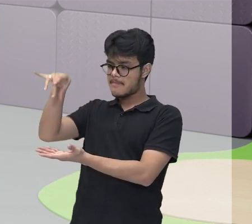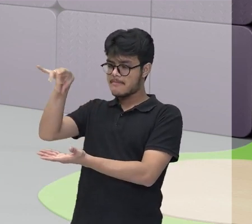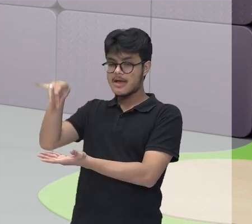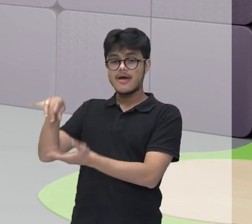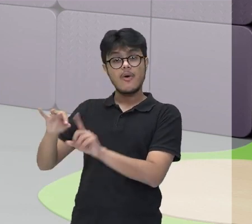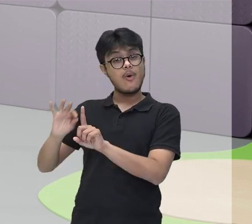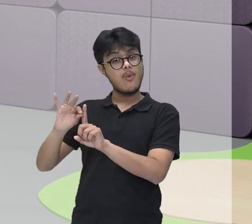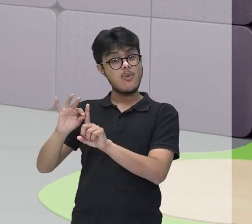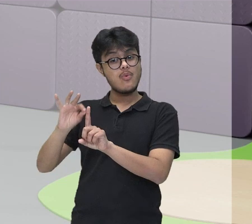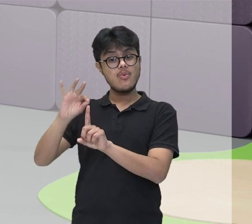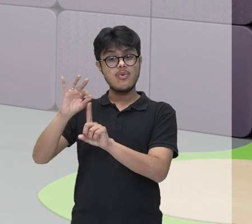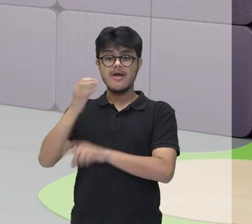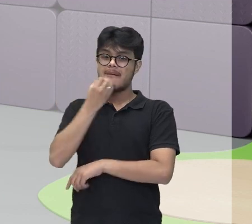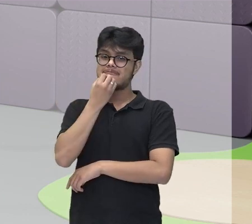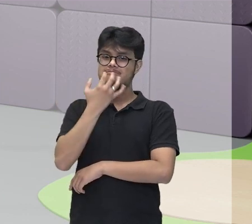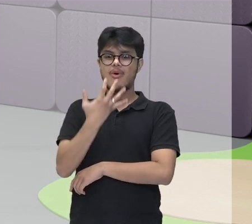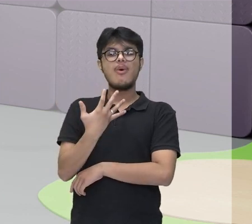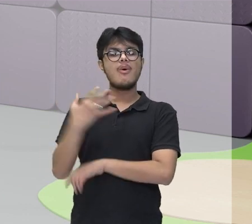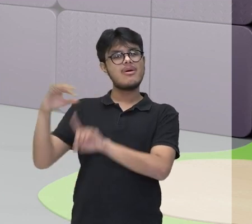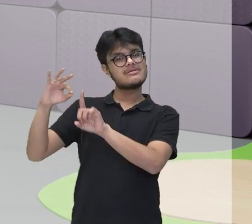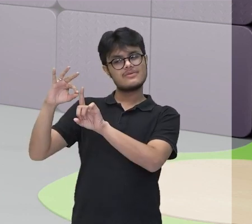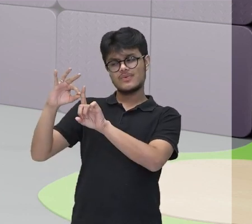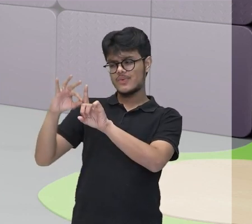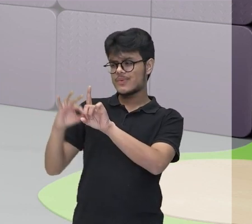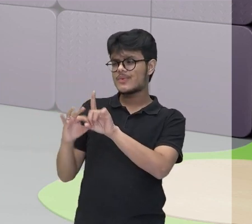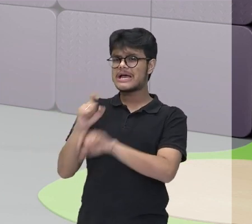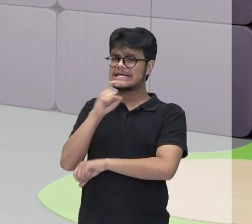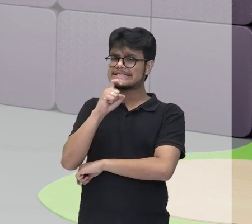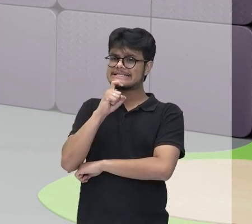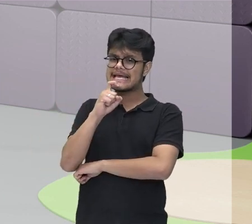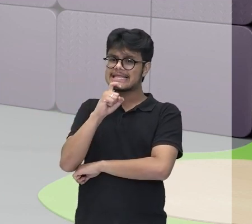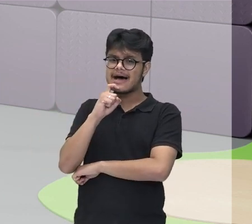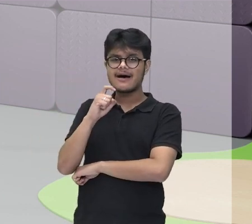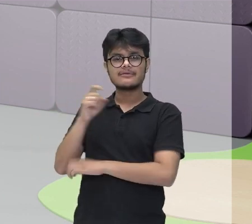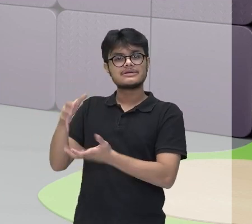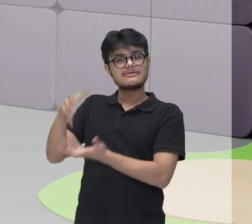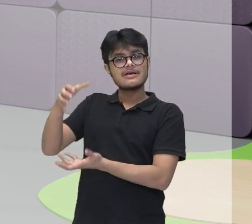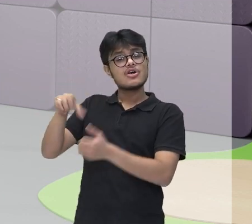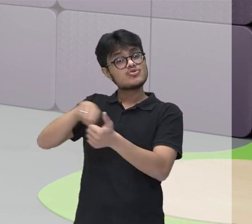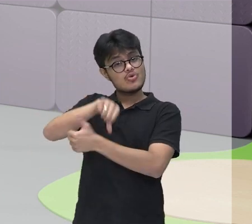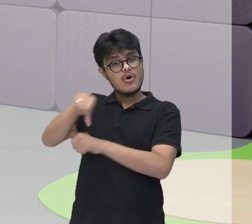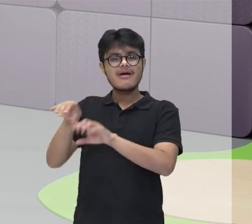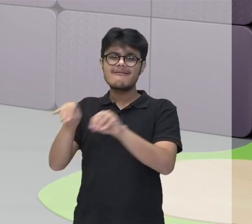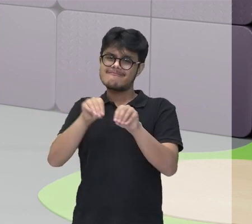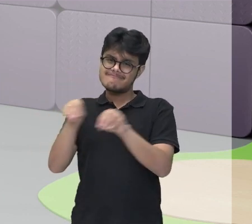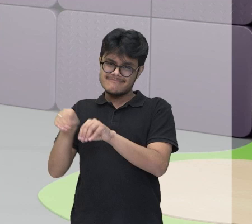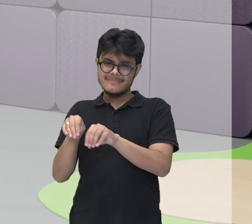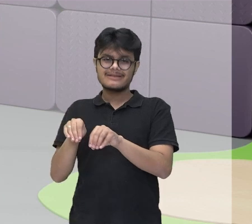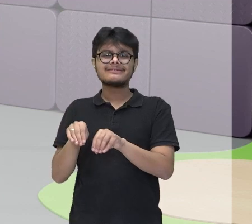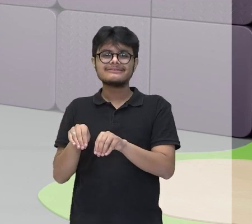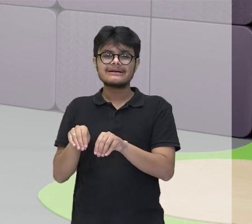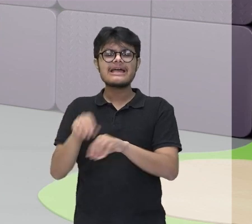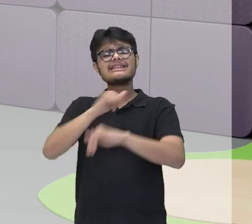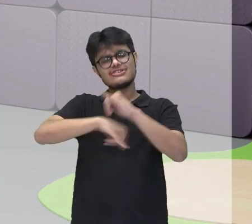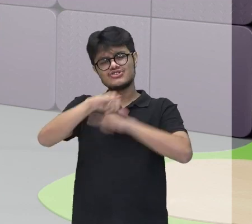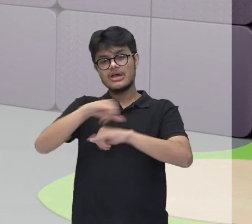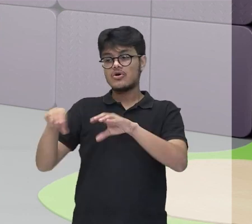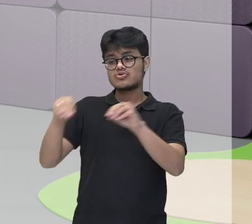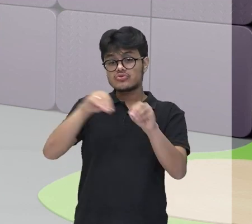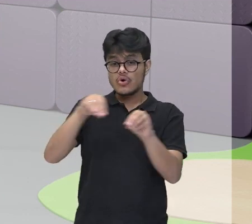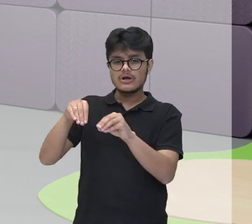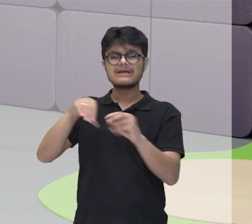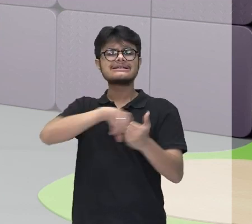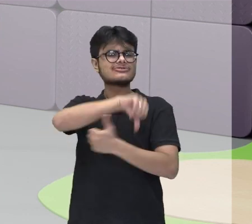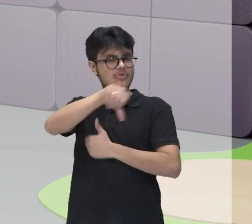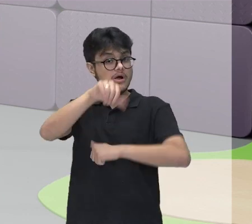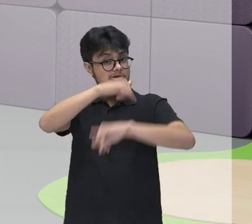vai acontecer uma transferência de calor e as moléculas que estão próximas ali, elas vão entrar,